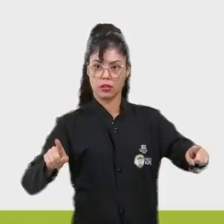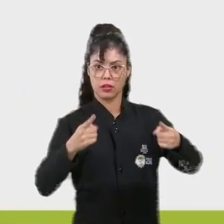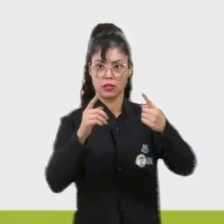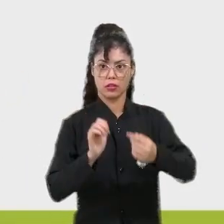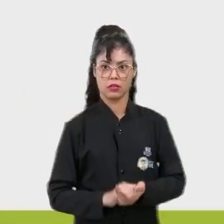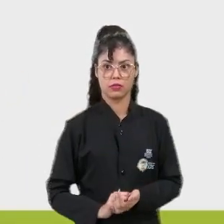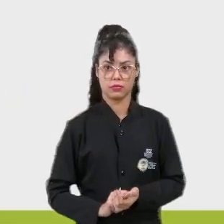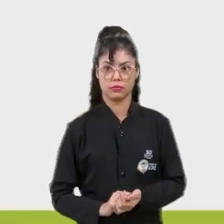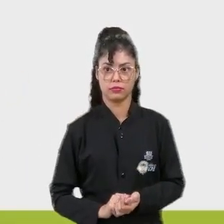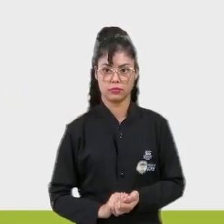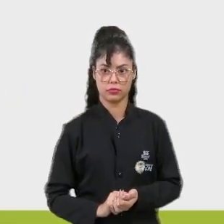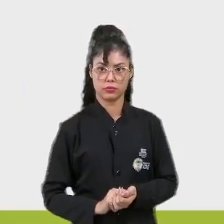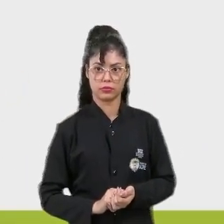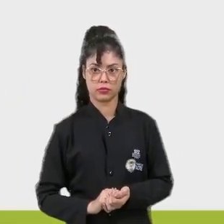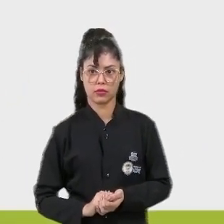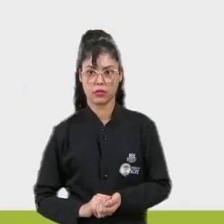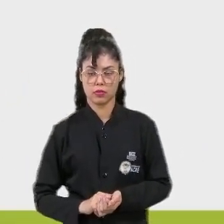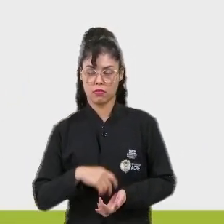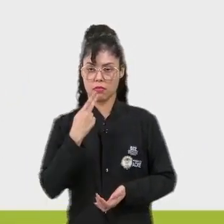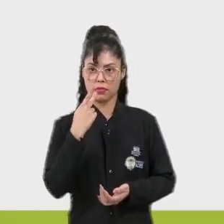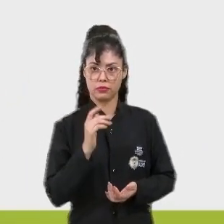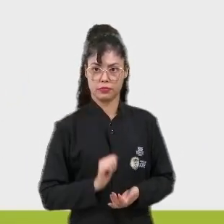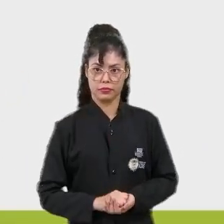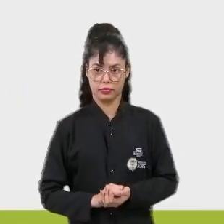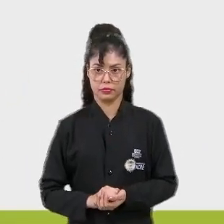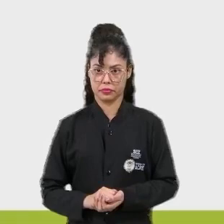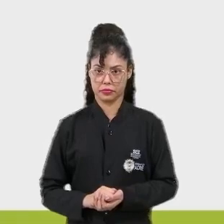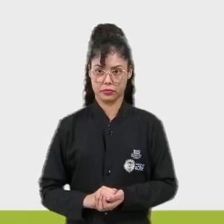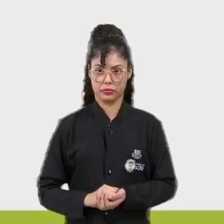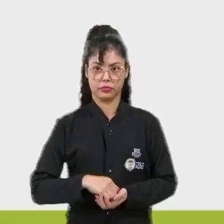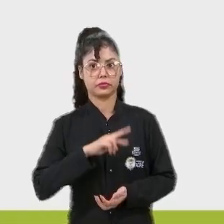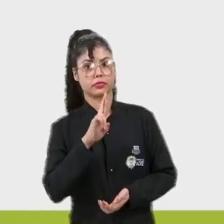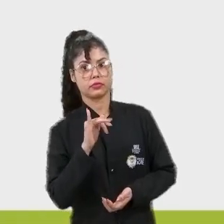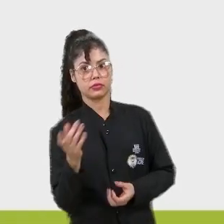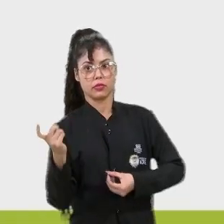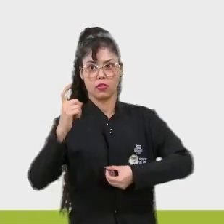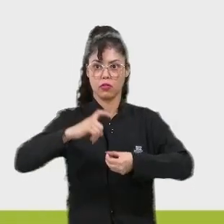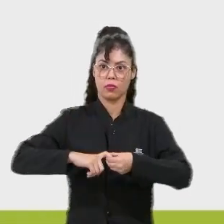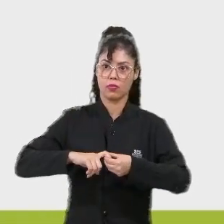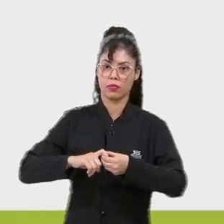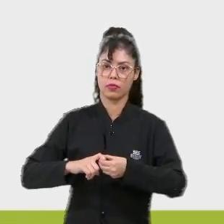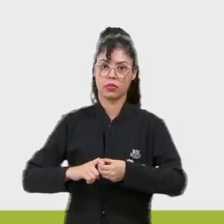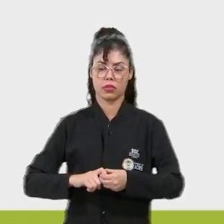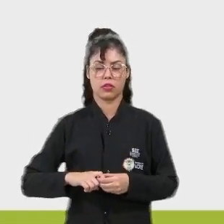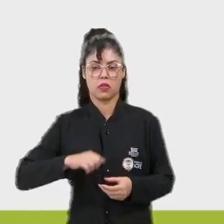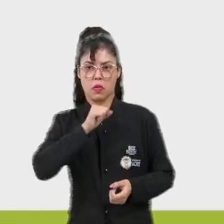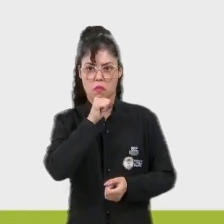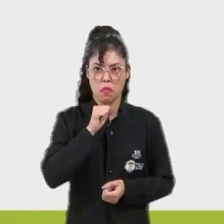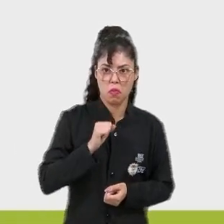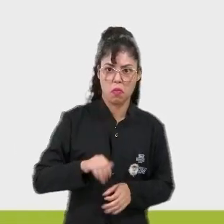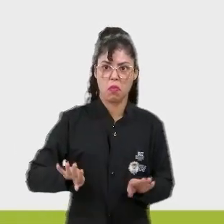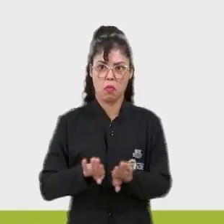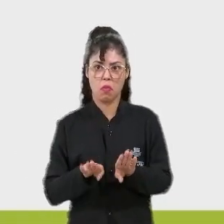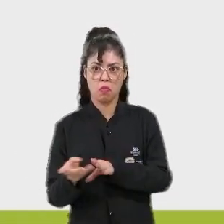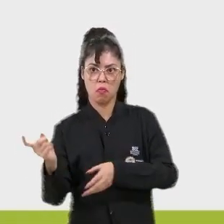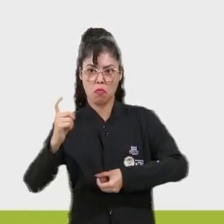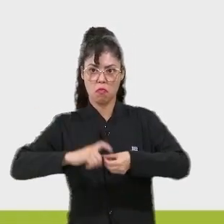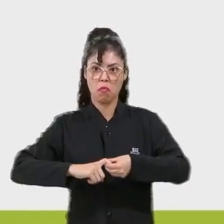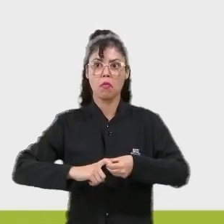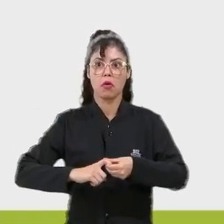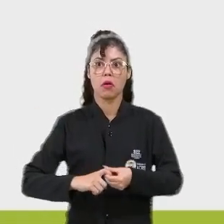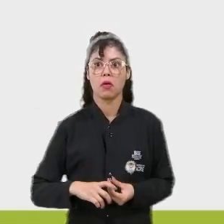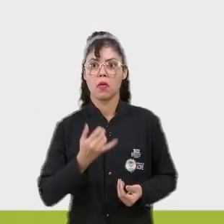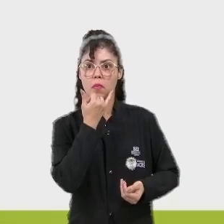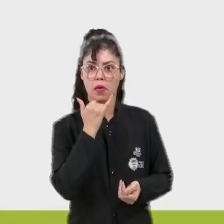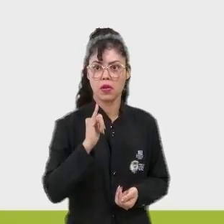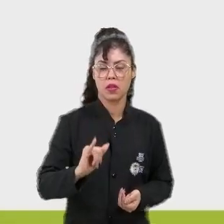do cantor Thierry, que diz assim, só um trechinho. Ô Rita, volta desgramada, volta Rita,